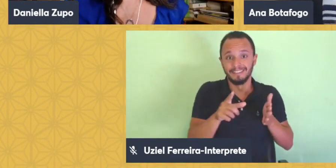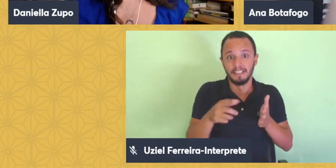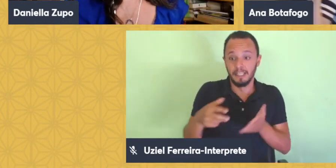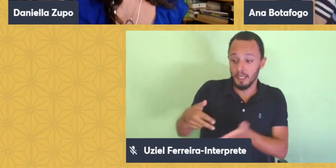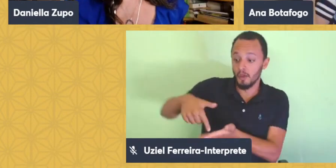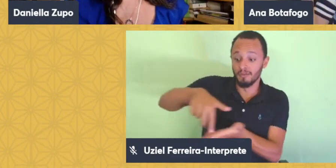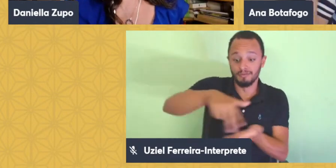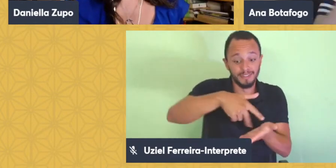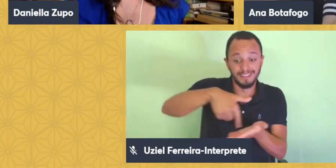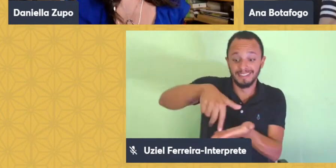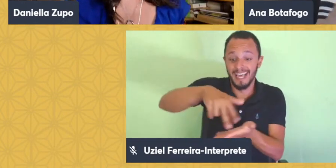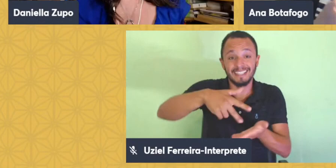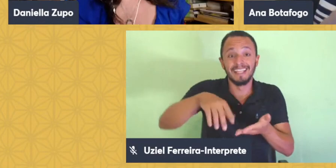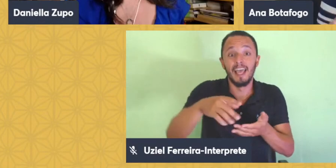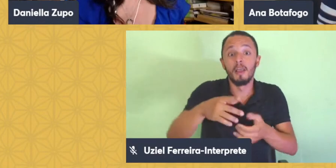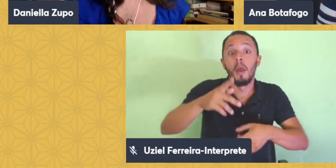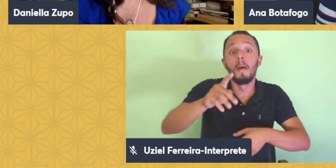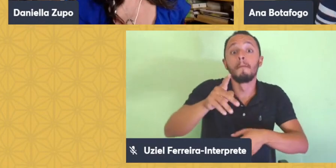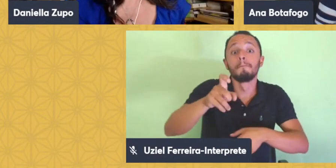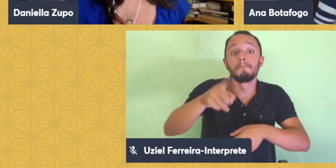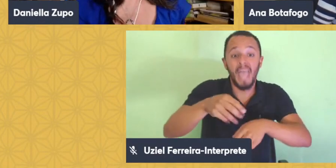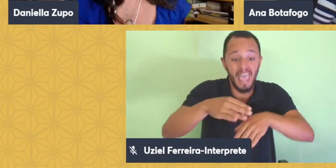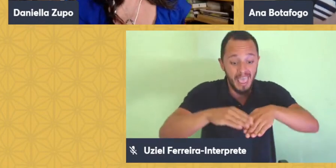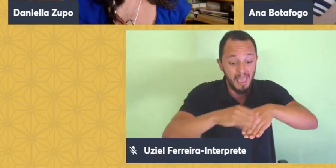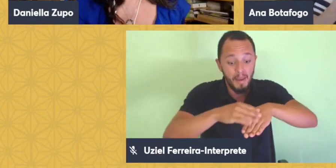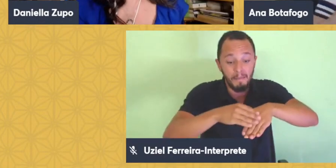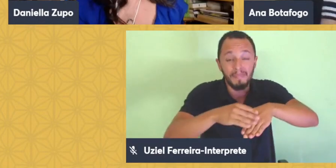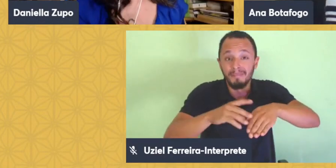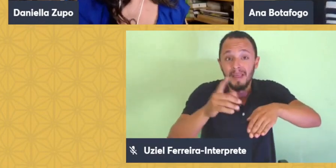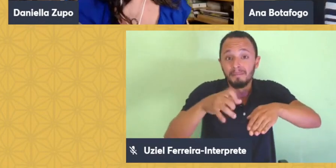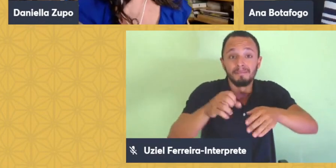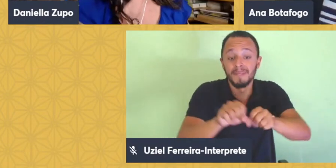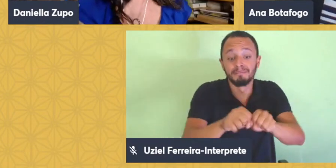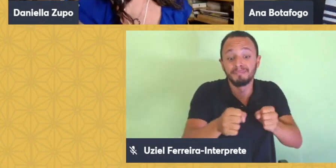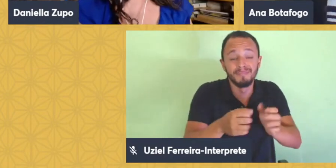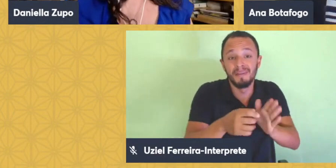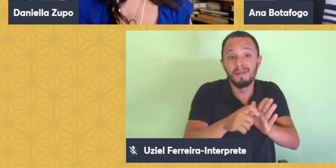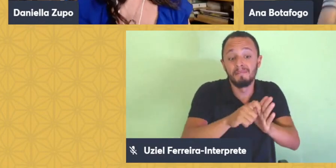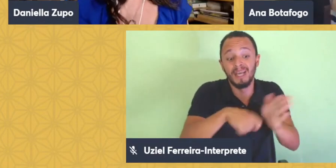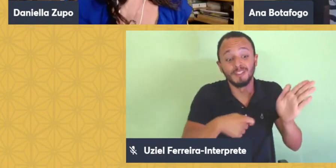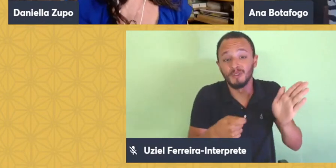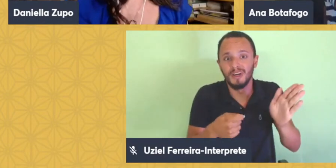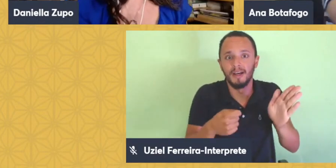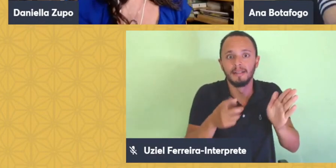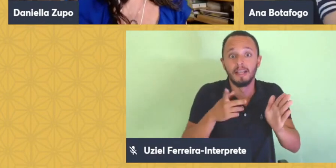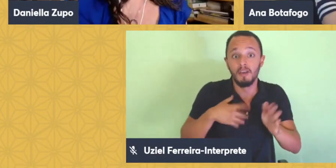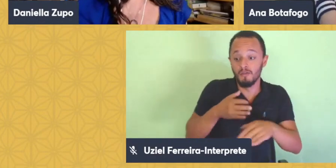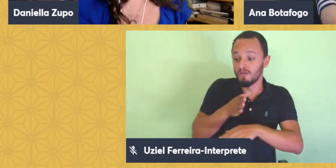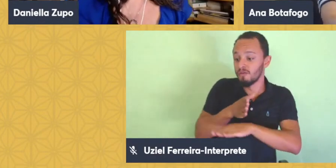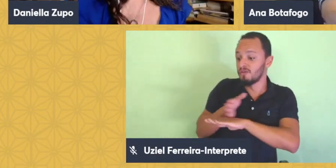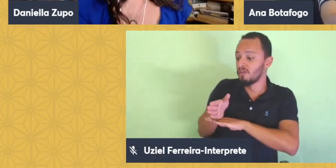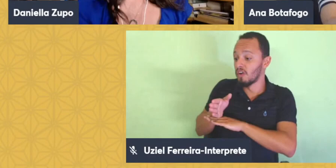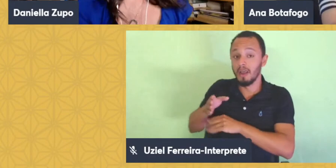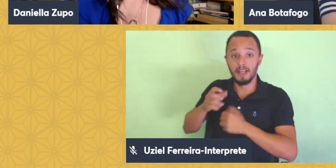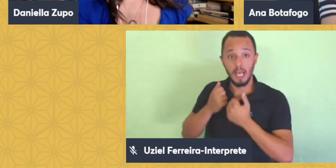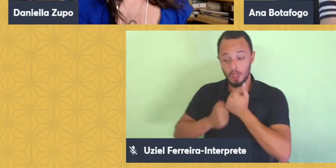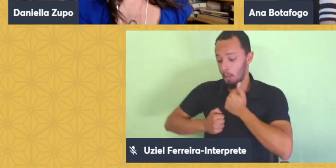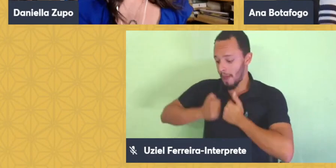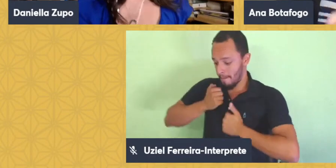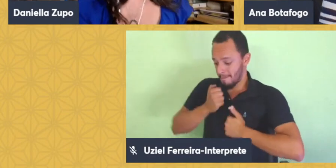há pouco a pouco tempo que eu digo um pouco antes de eu parar de dançar na hora que eu entrei no banho cortei